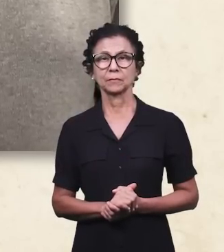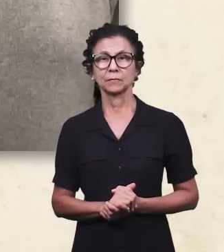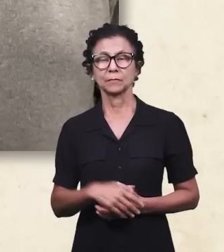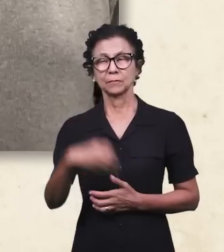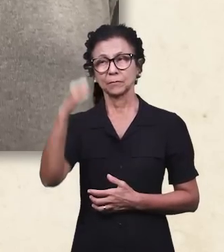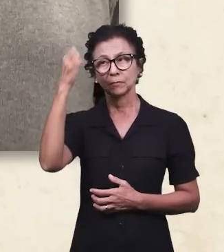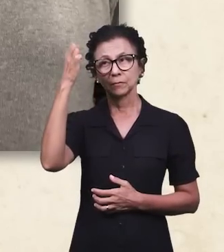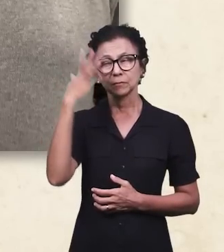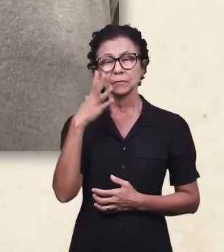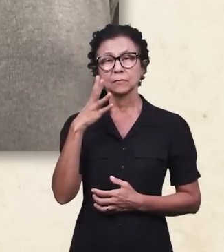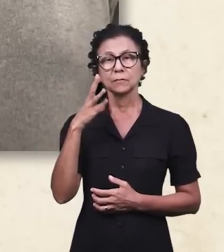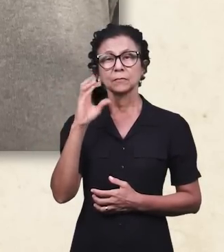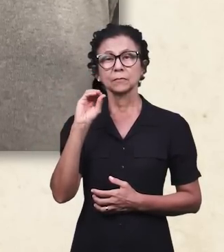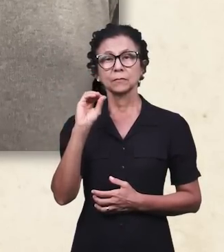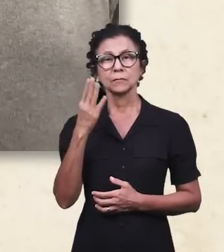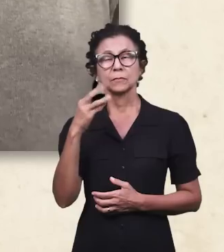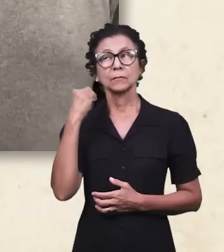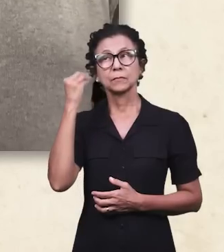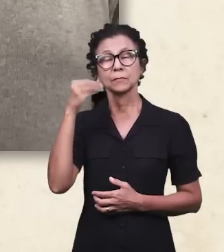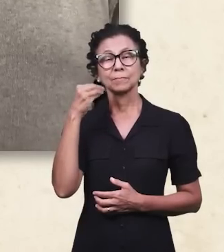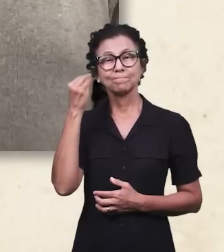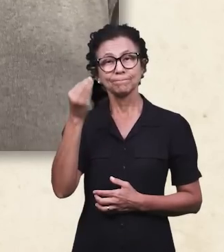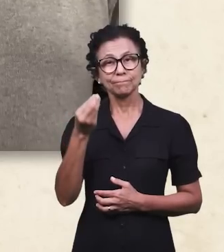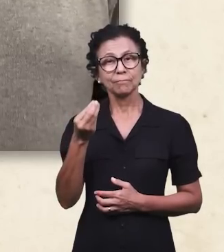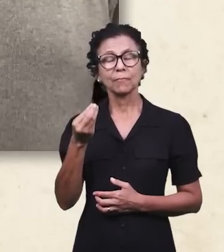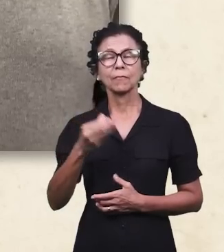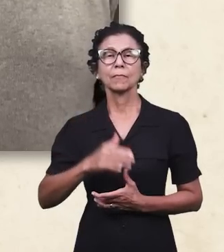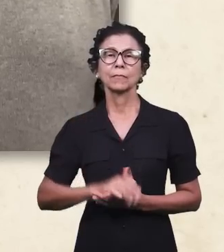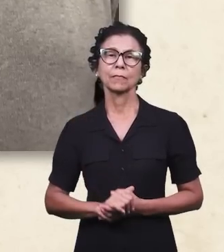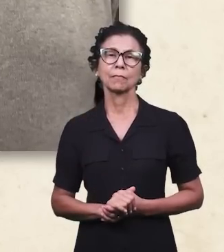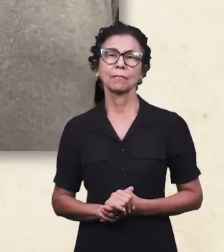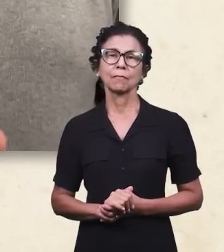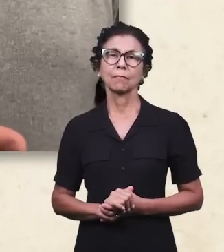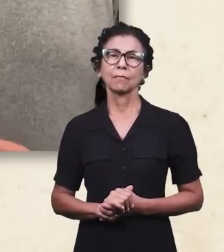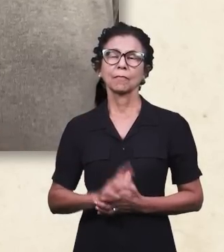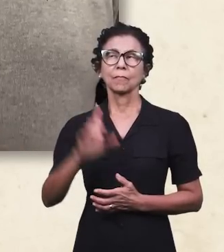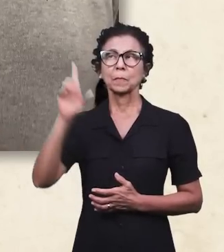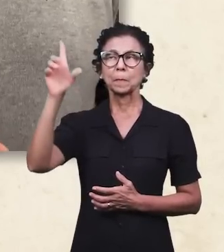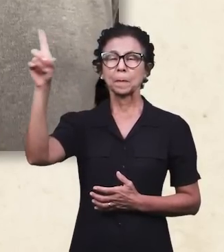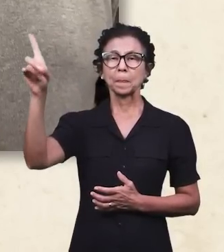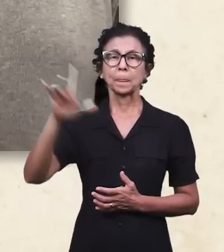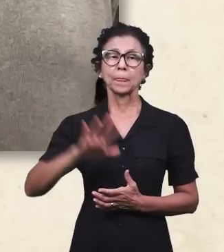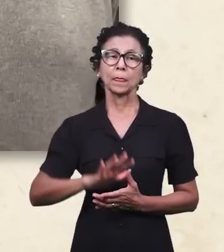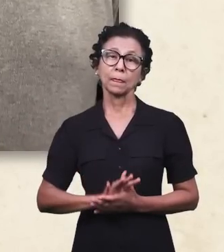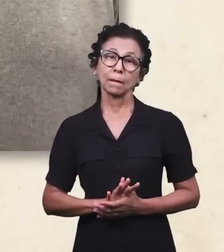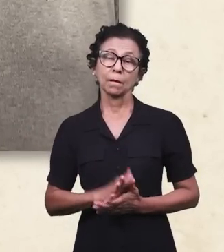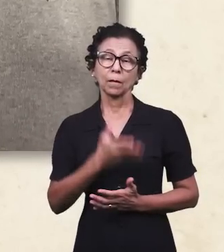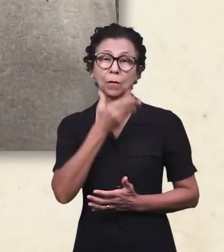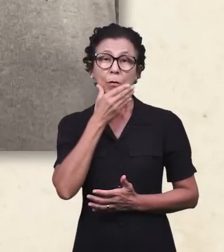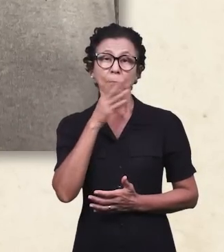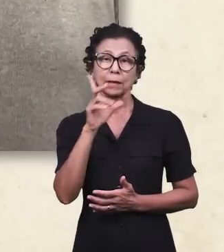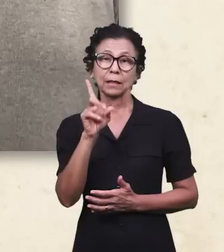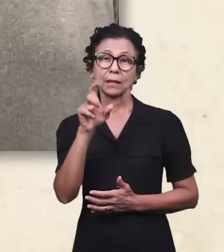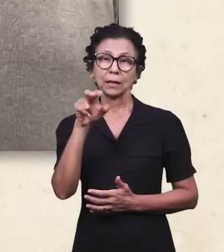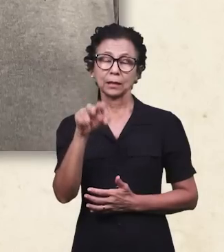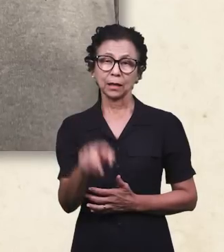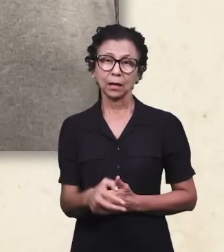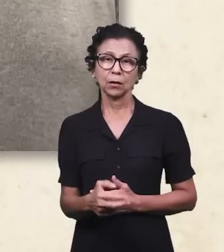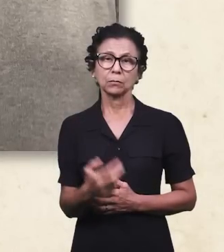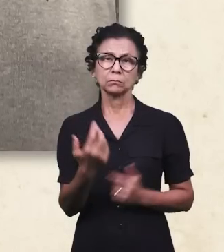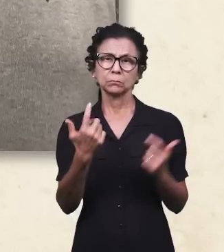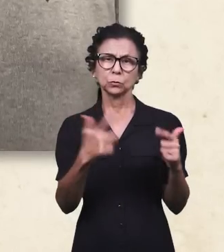pretendemos alcançar. Daniel, servo do Deus vivo, em terra estranha, viveu várias